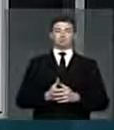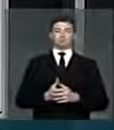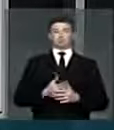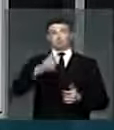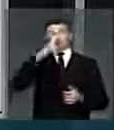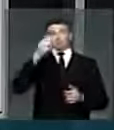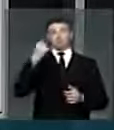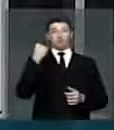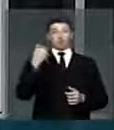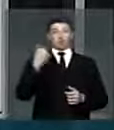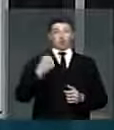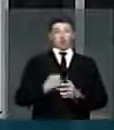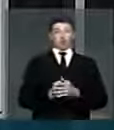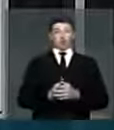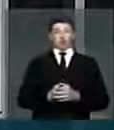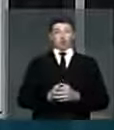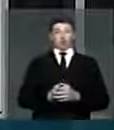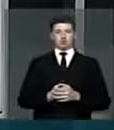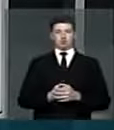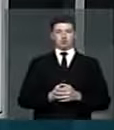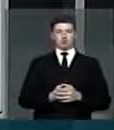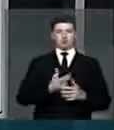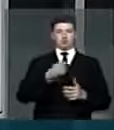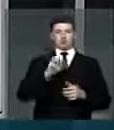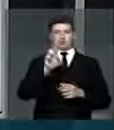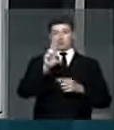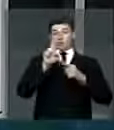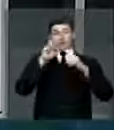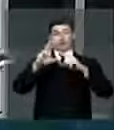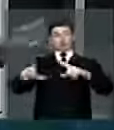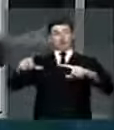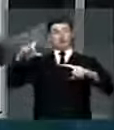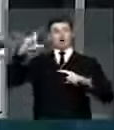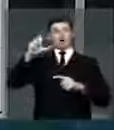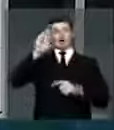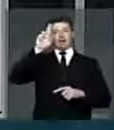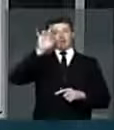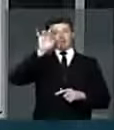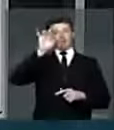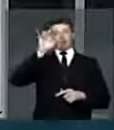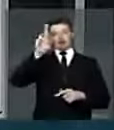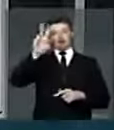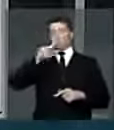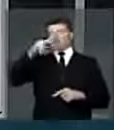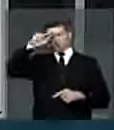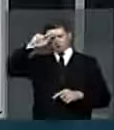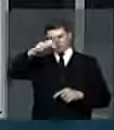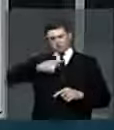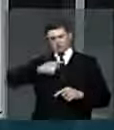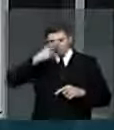grandemente, refletindo com R maiúsculo, não apenas cuidando do umbigo de cada um.